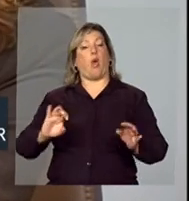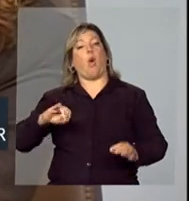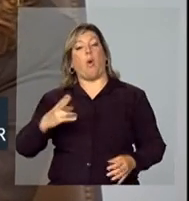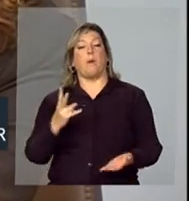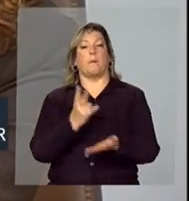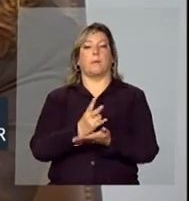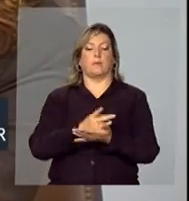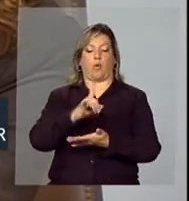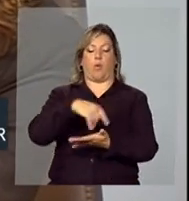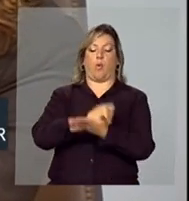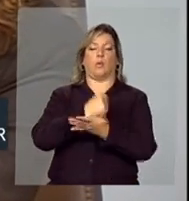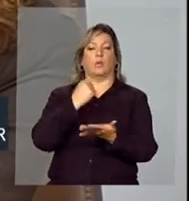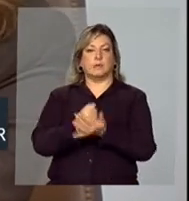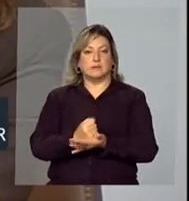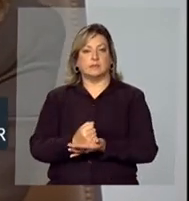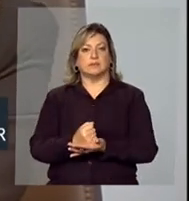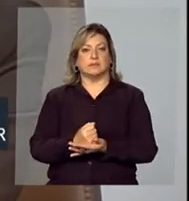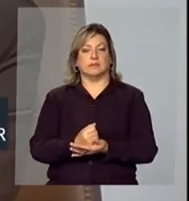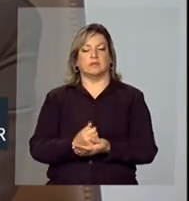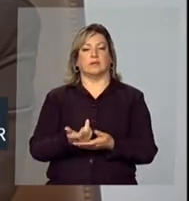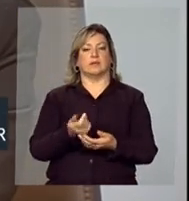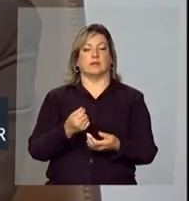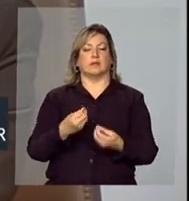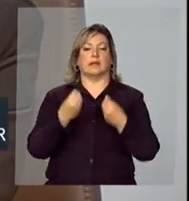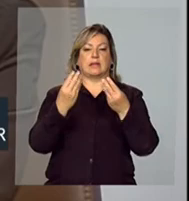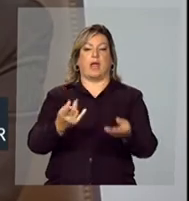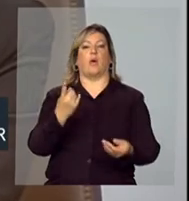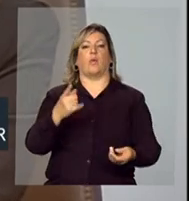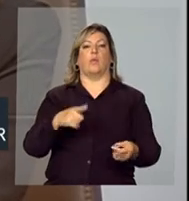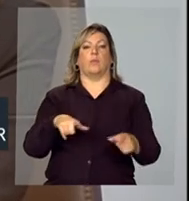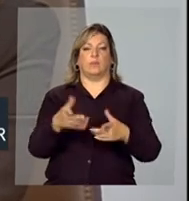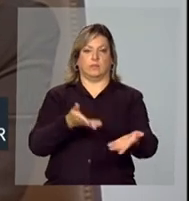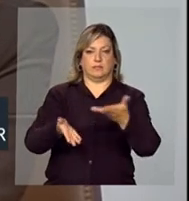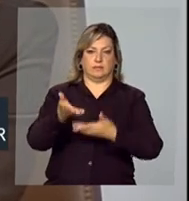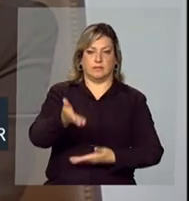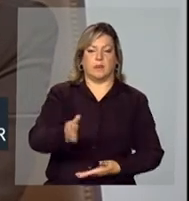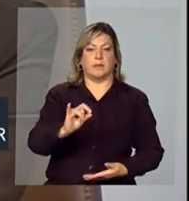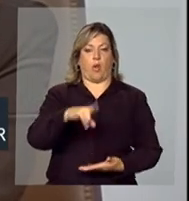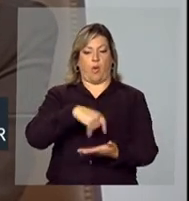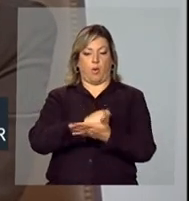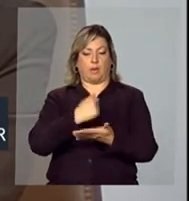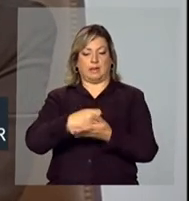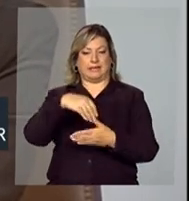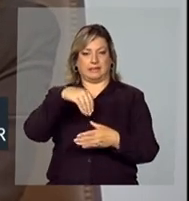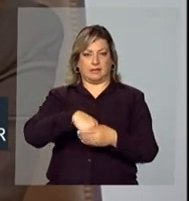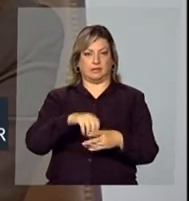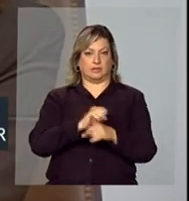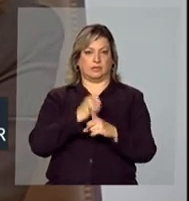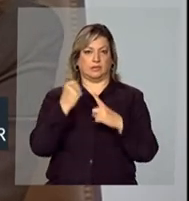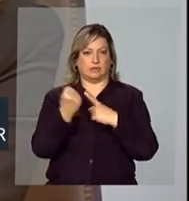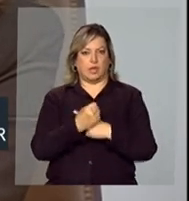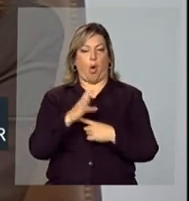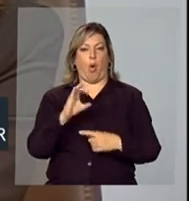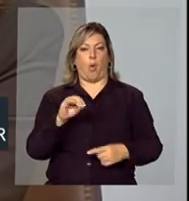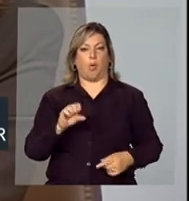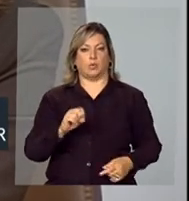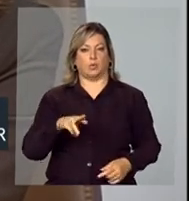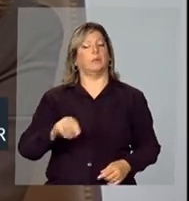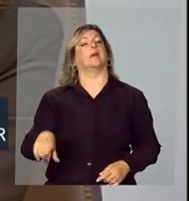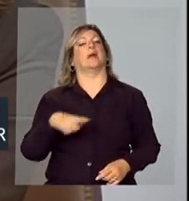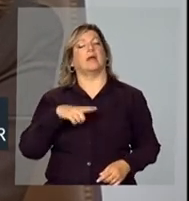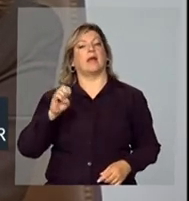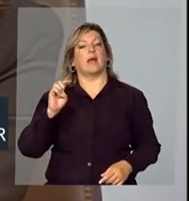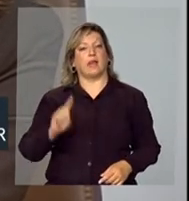clássico de contratos daqui de uma prestação de um serviço tão contrato na sociedade de consumo atual ele é bastante